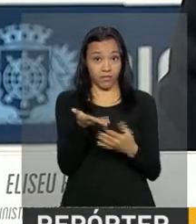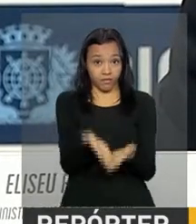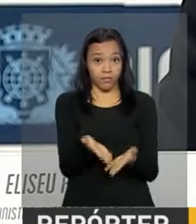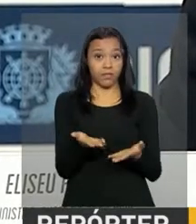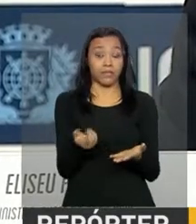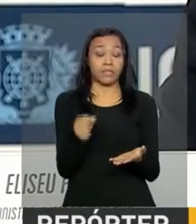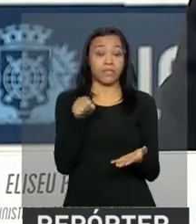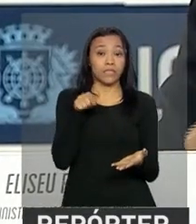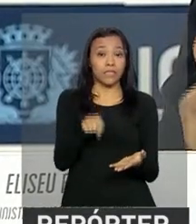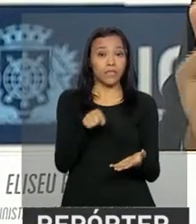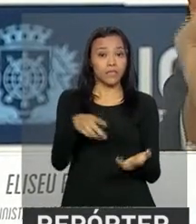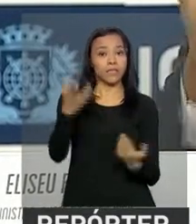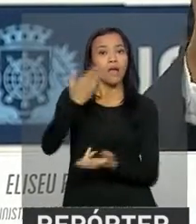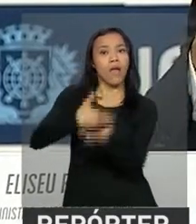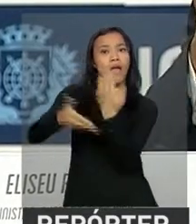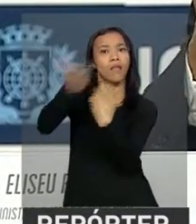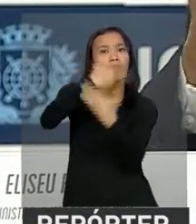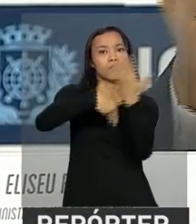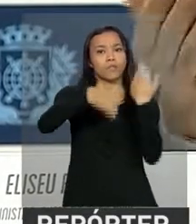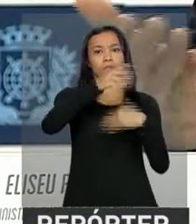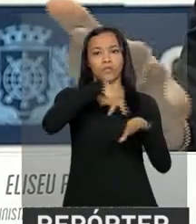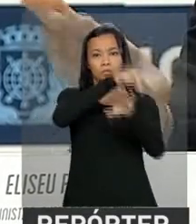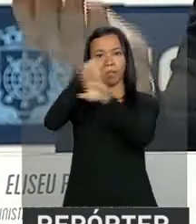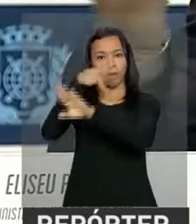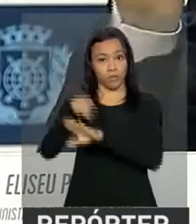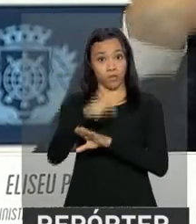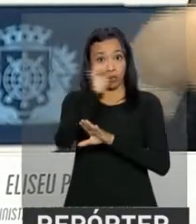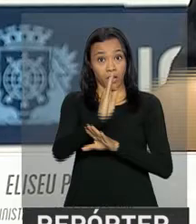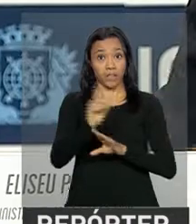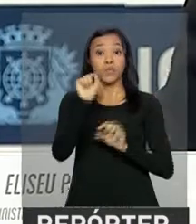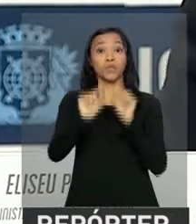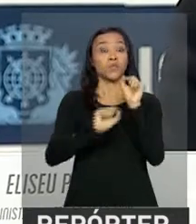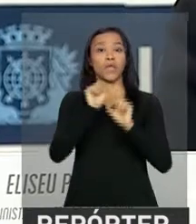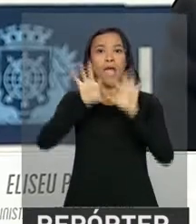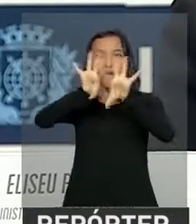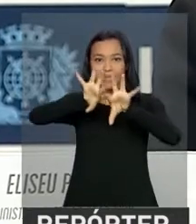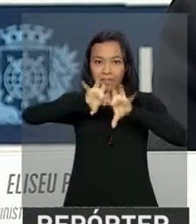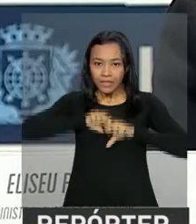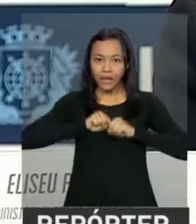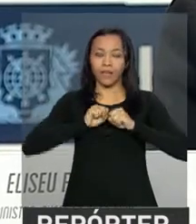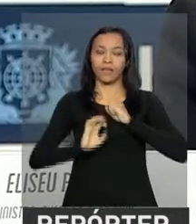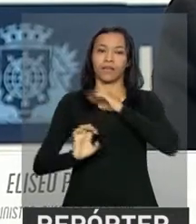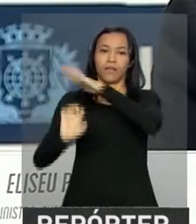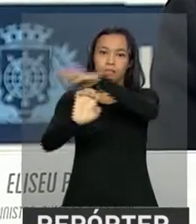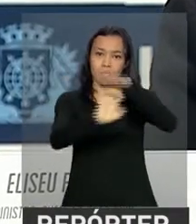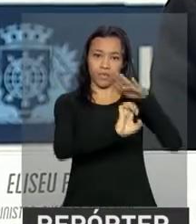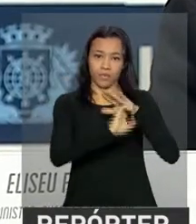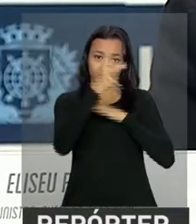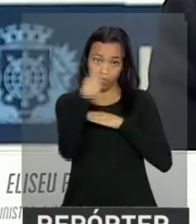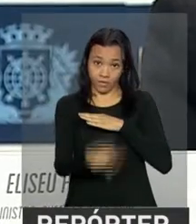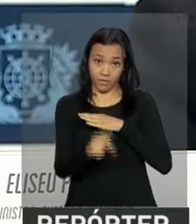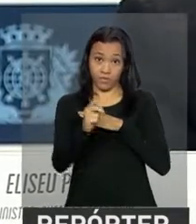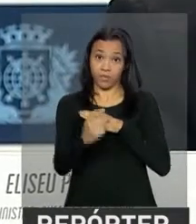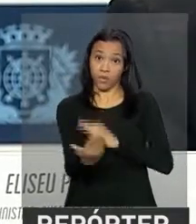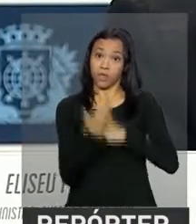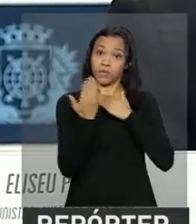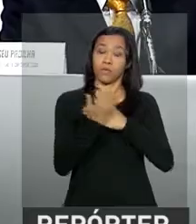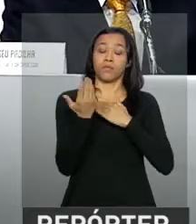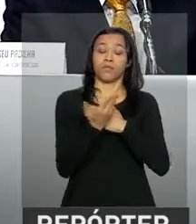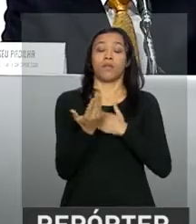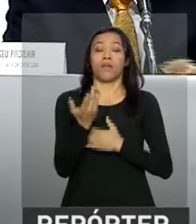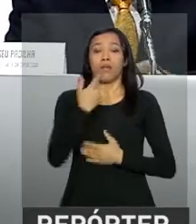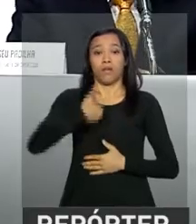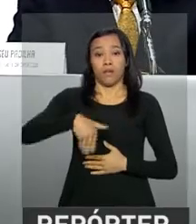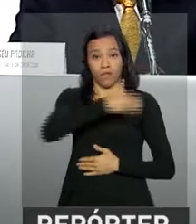relações internacionais, no sentido de atrairmos parcerias para o setor público brasileiro, que mostrou-se